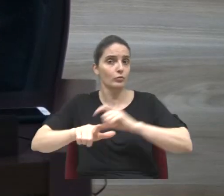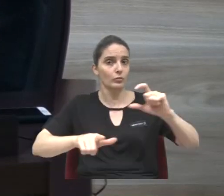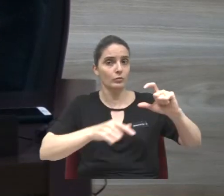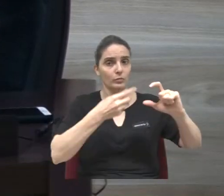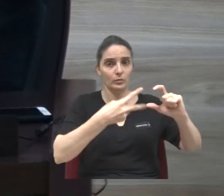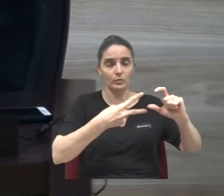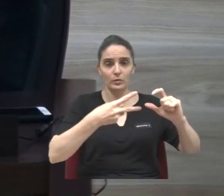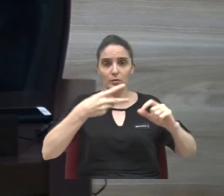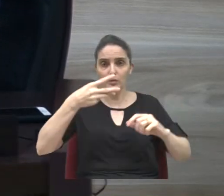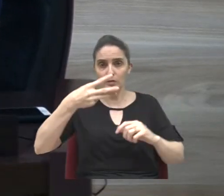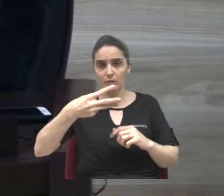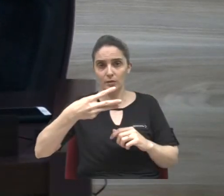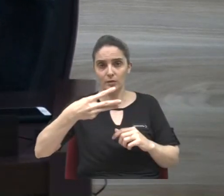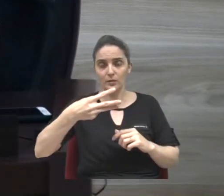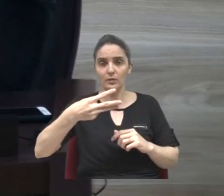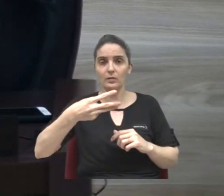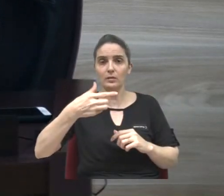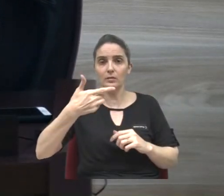até 399.